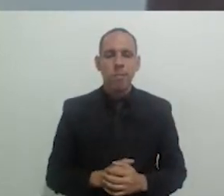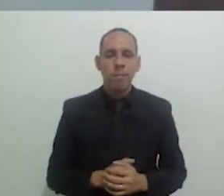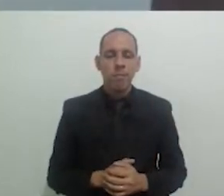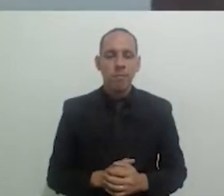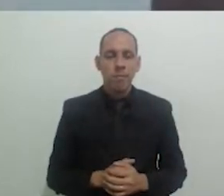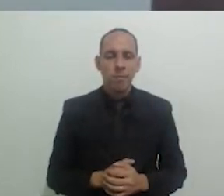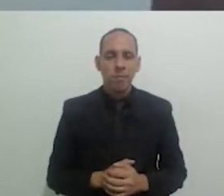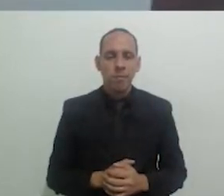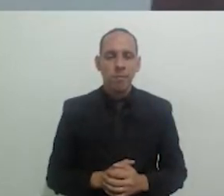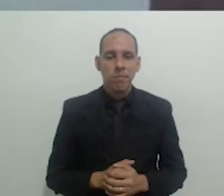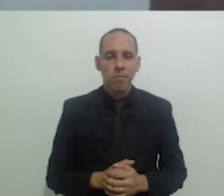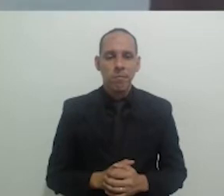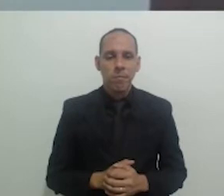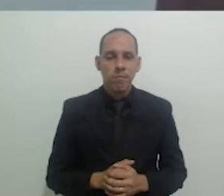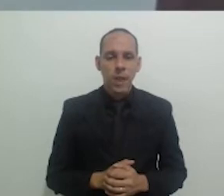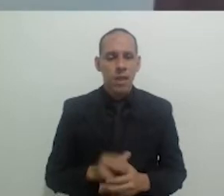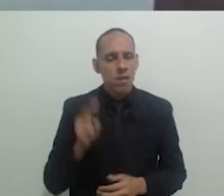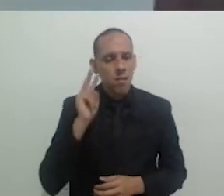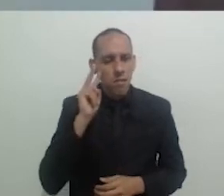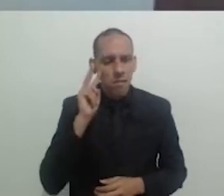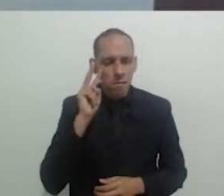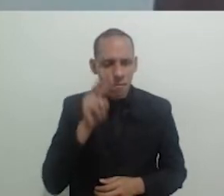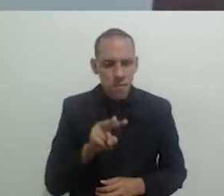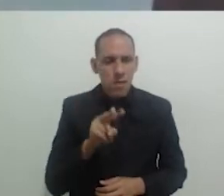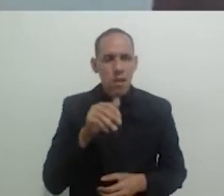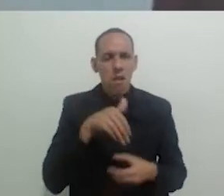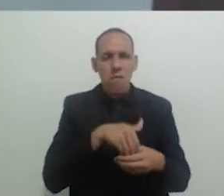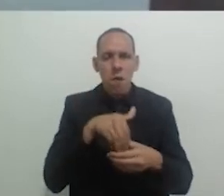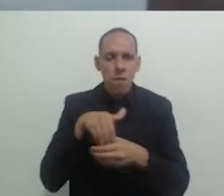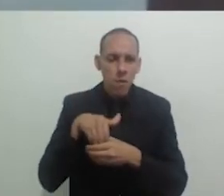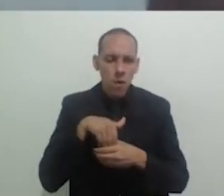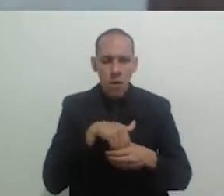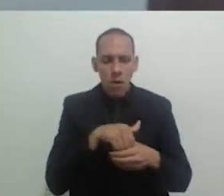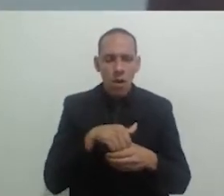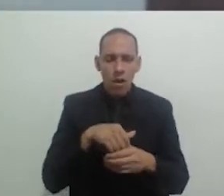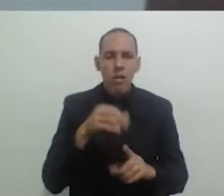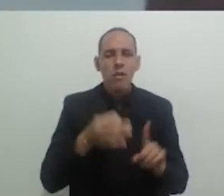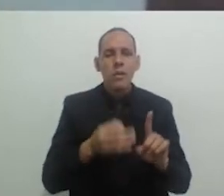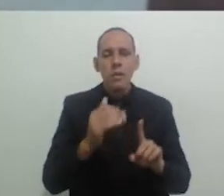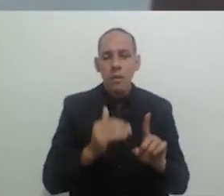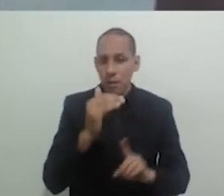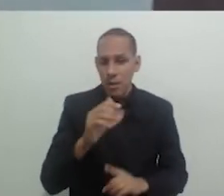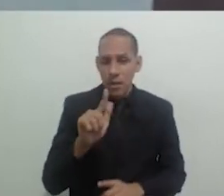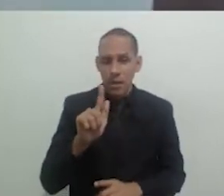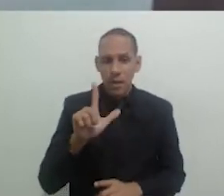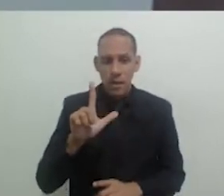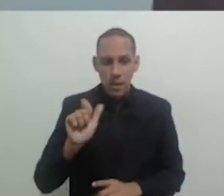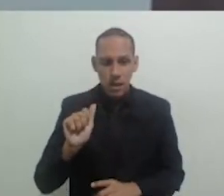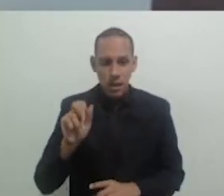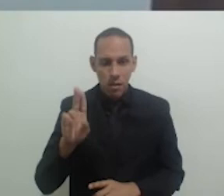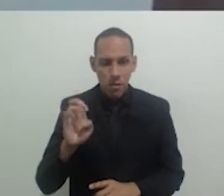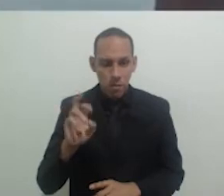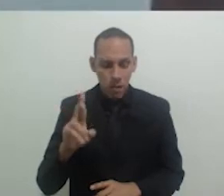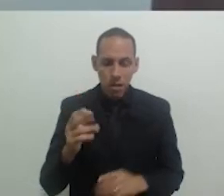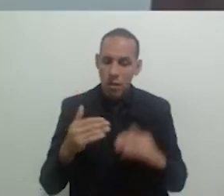ouvi os fundamentos do voto do desembargador Glauber, que inaugurou a divergência, e bem assim reforçado